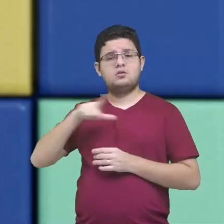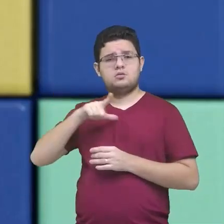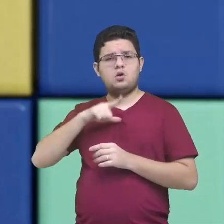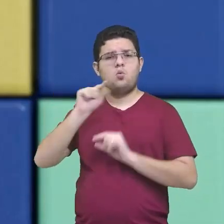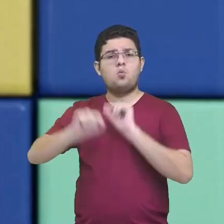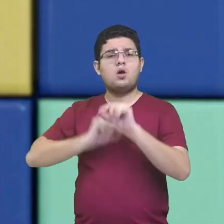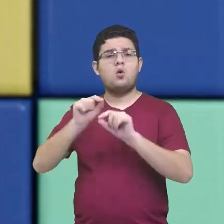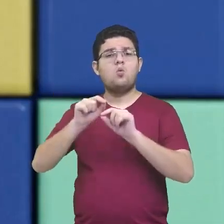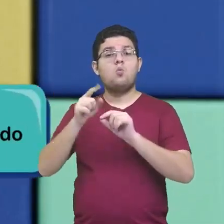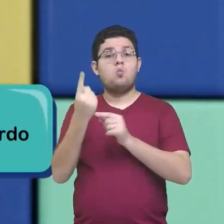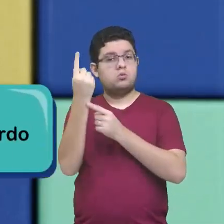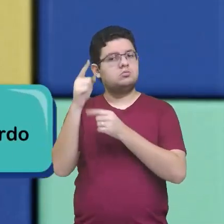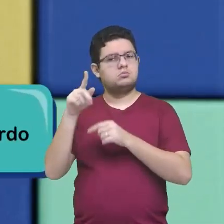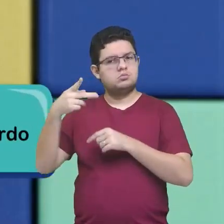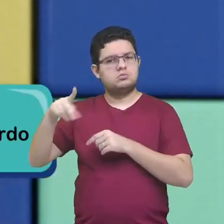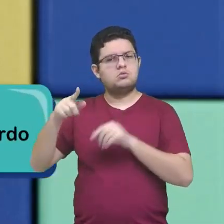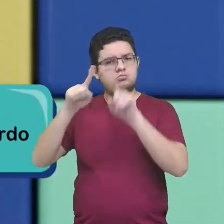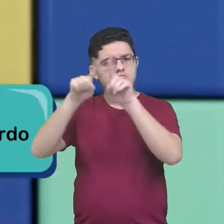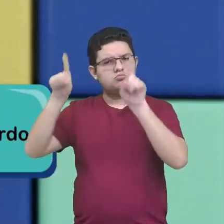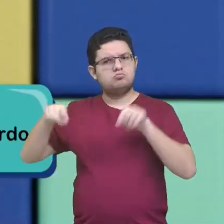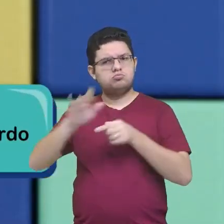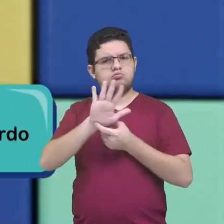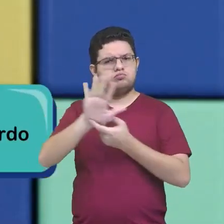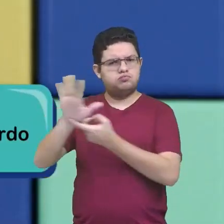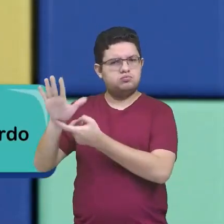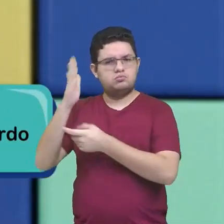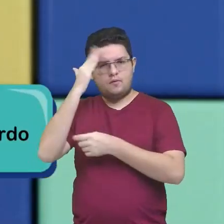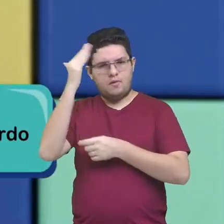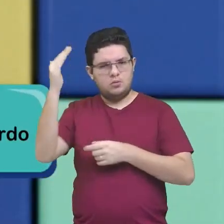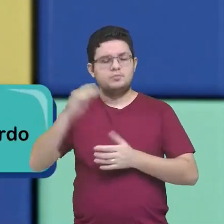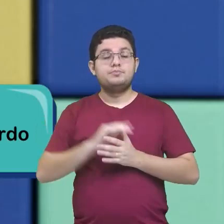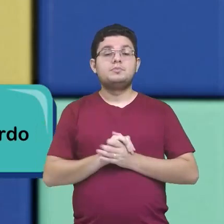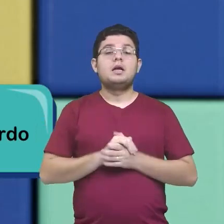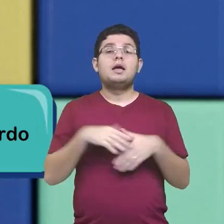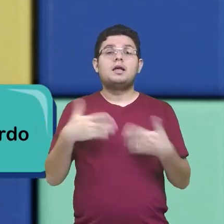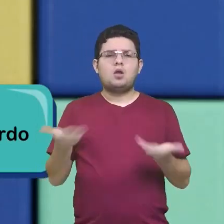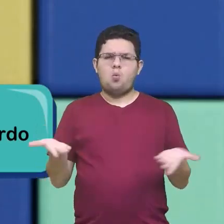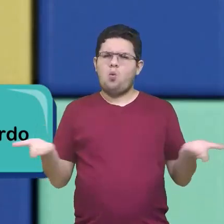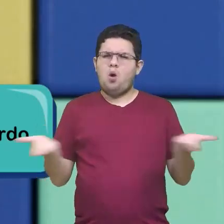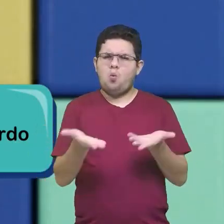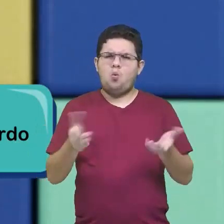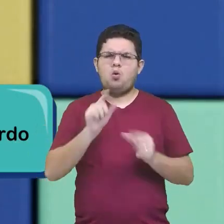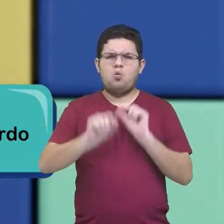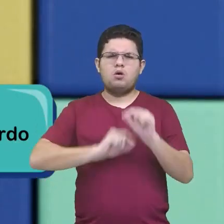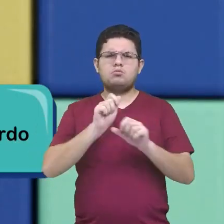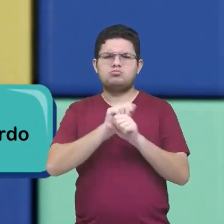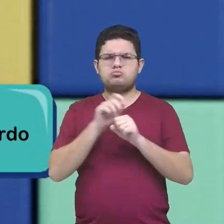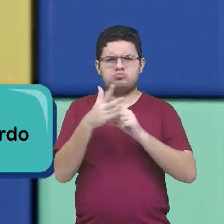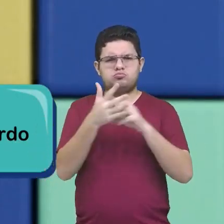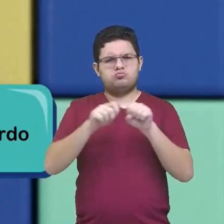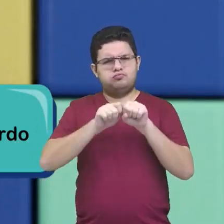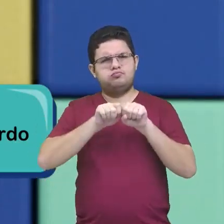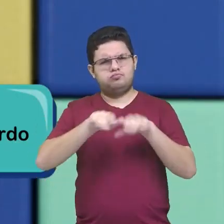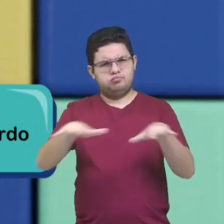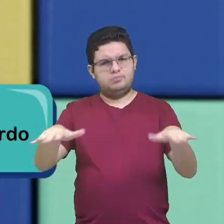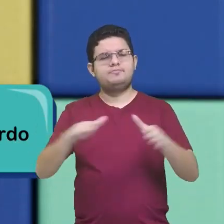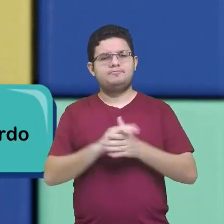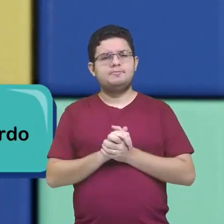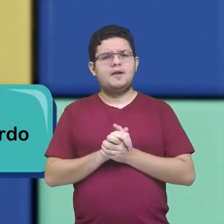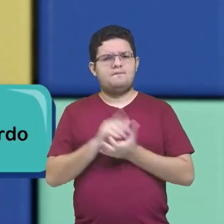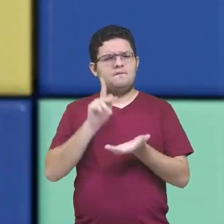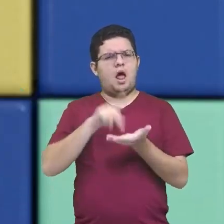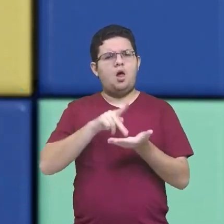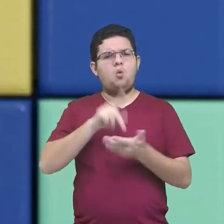bom? Então, olha só. Nesse contexto de pandemia, realmente, né, o isolamento social, ficar mais